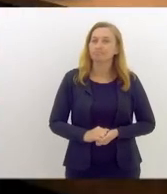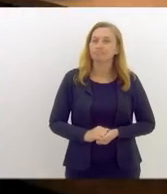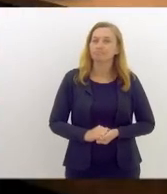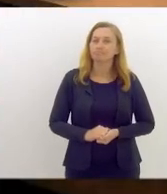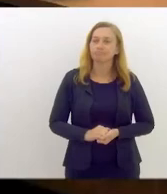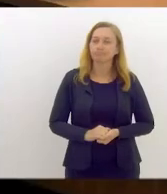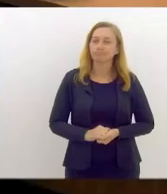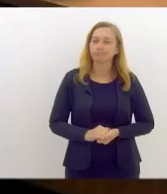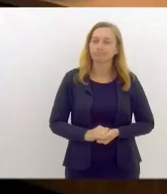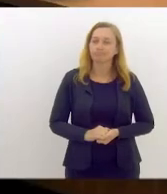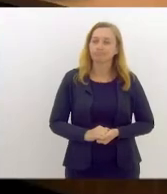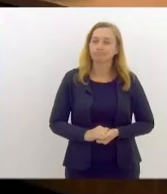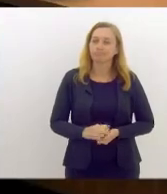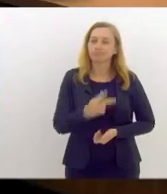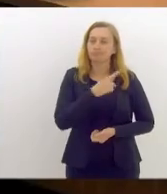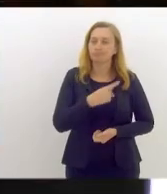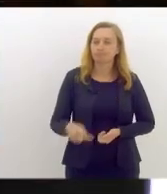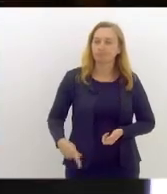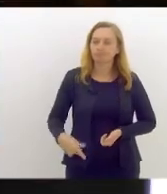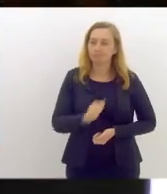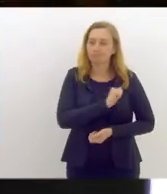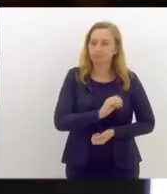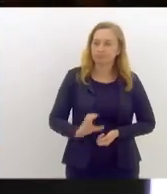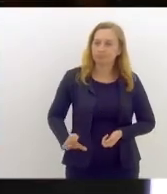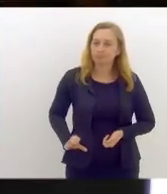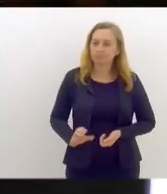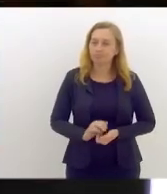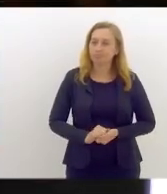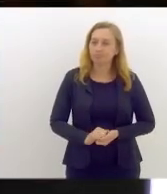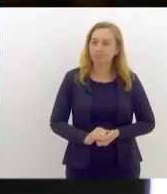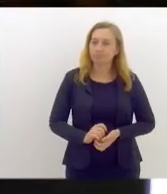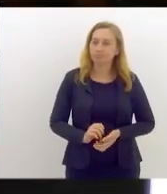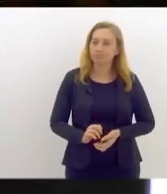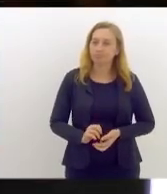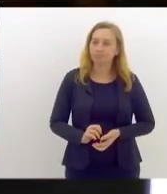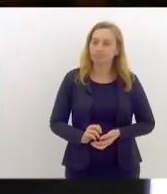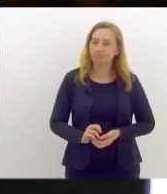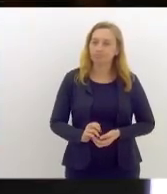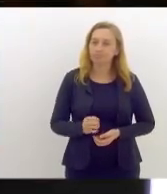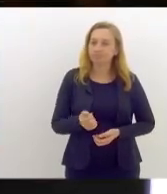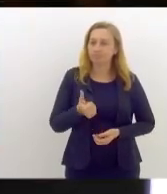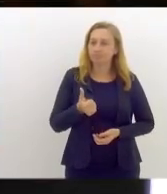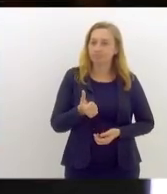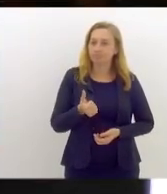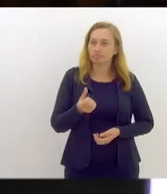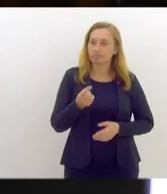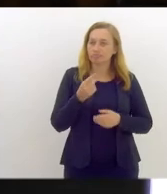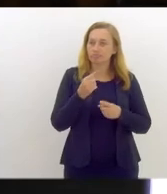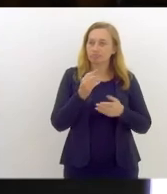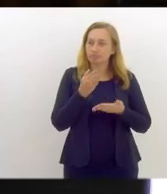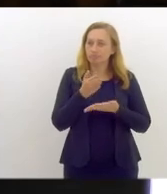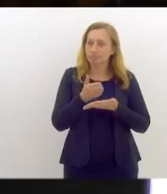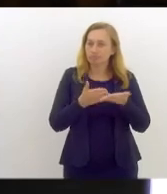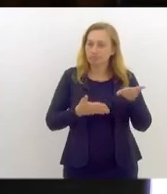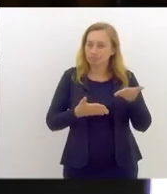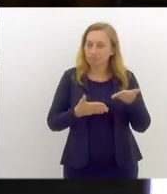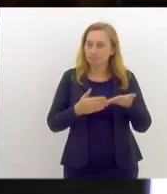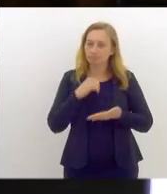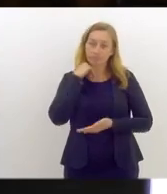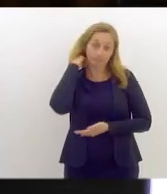vossa excelência Presidente André é nominou eu acho que quase metade da nossa assistência